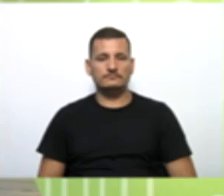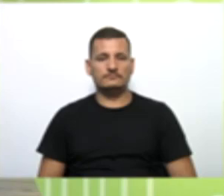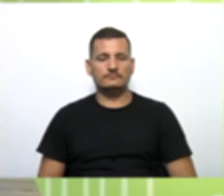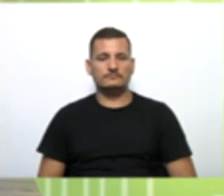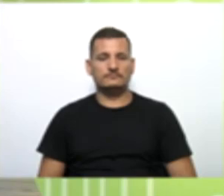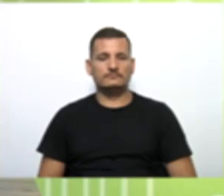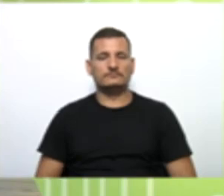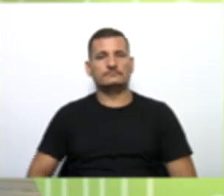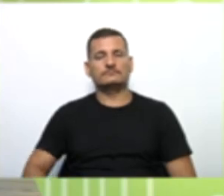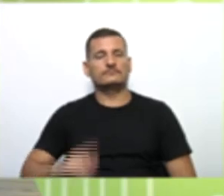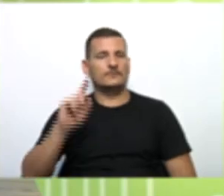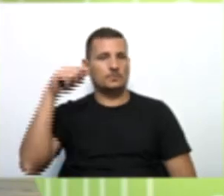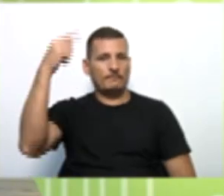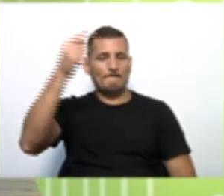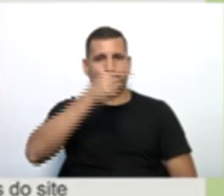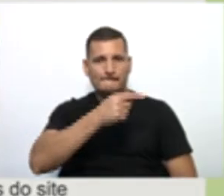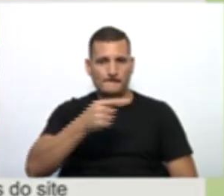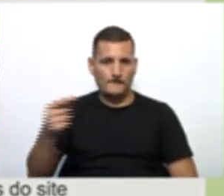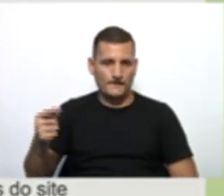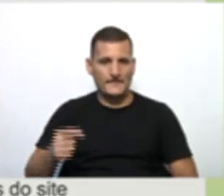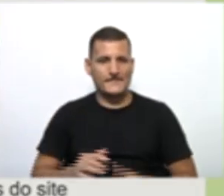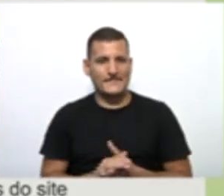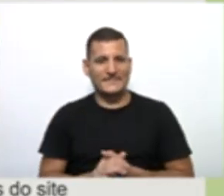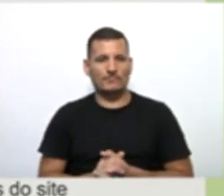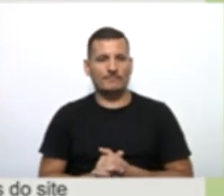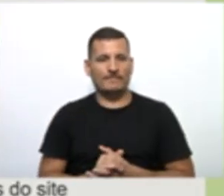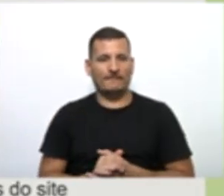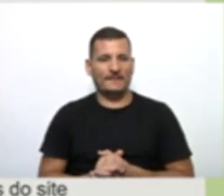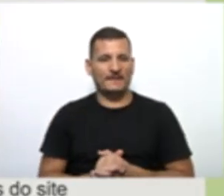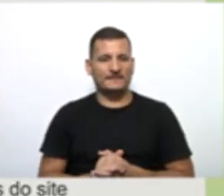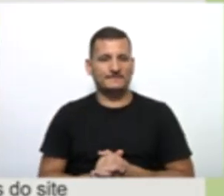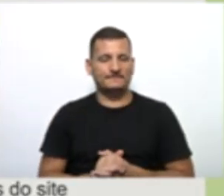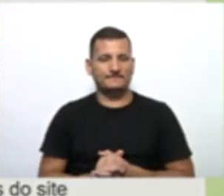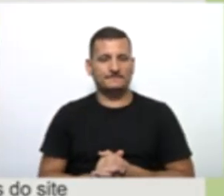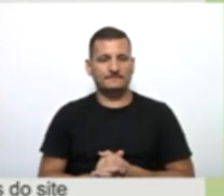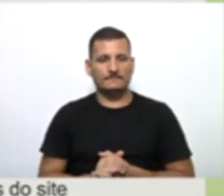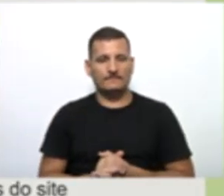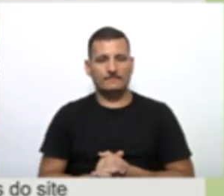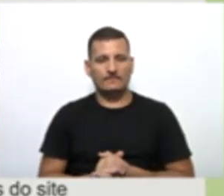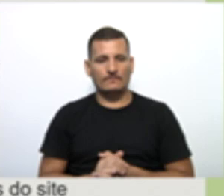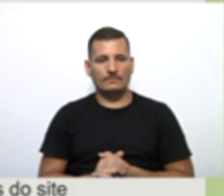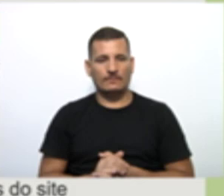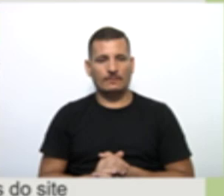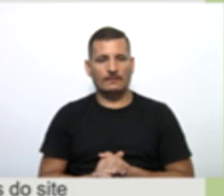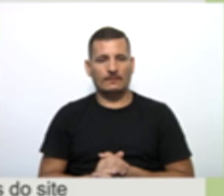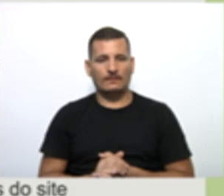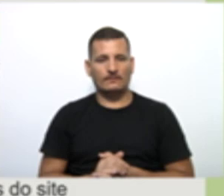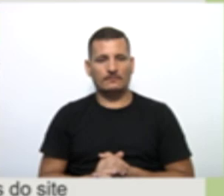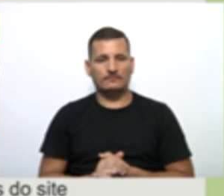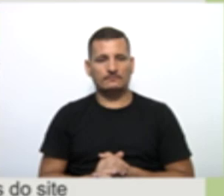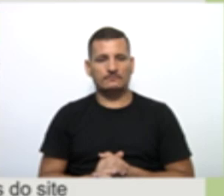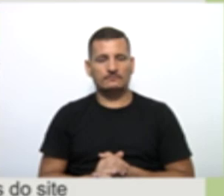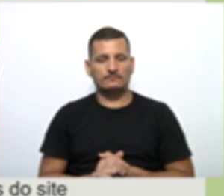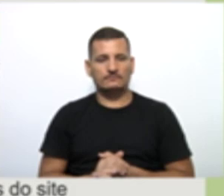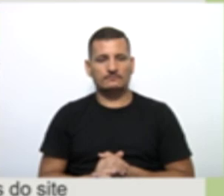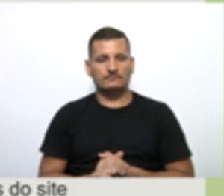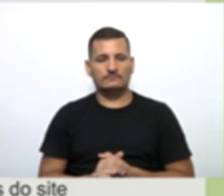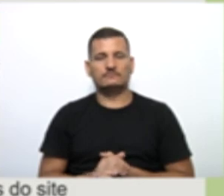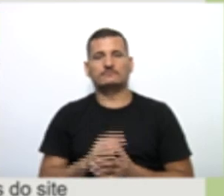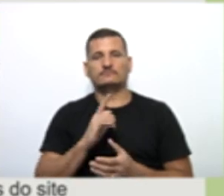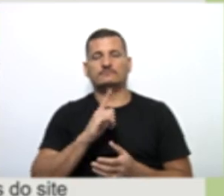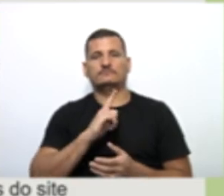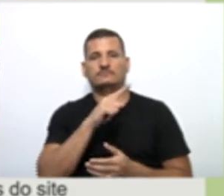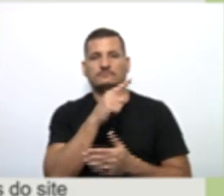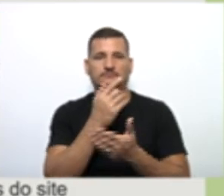aula, na nossa segunda semana, nós temos aqui, ó, no ambiente está disposto, né, semana 2, tem essa